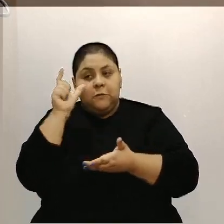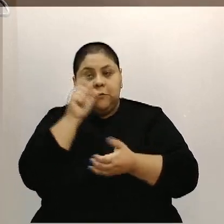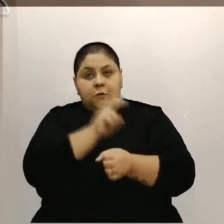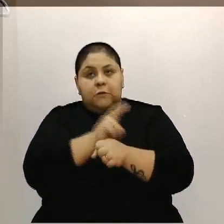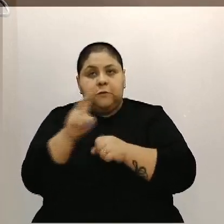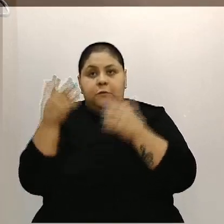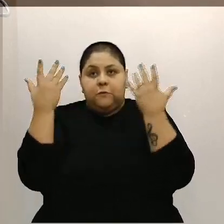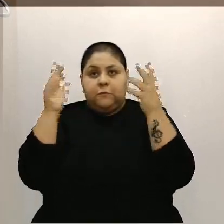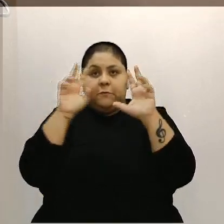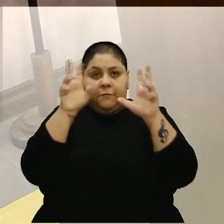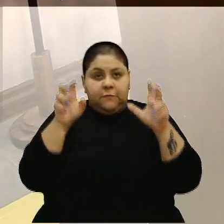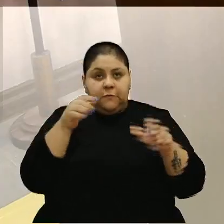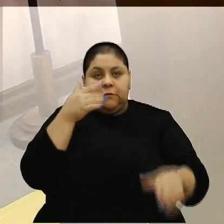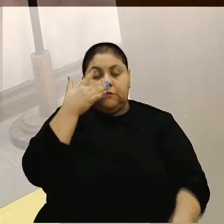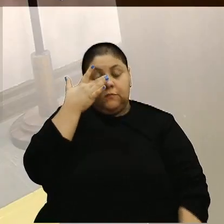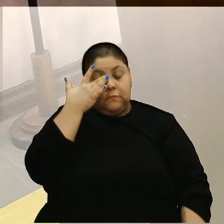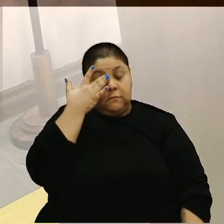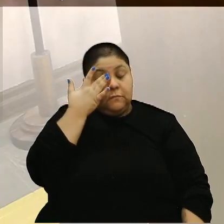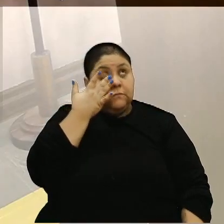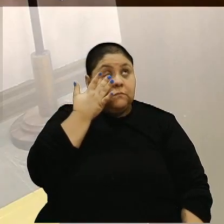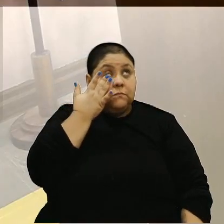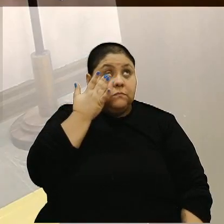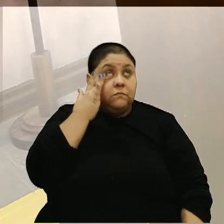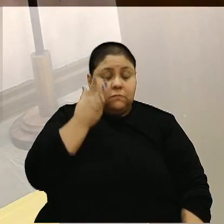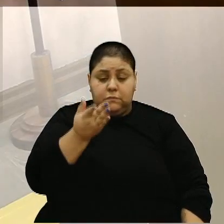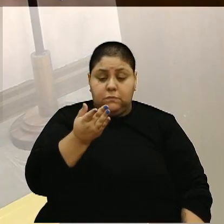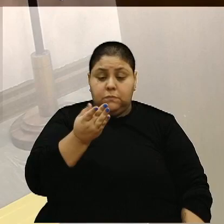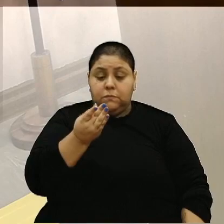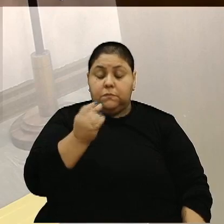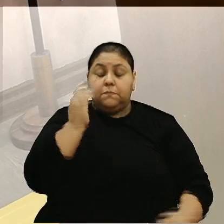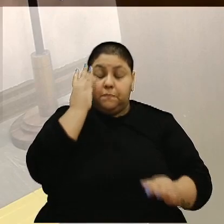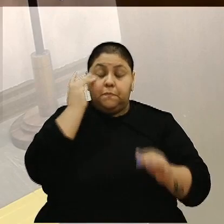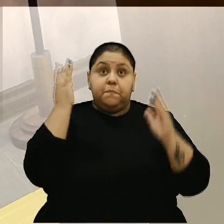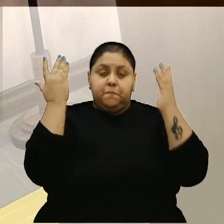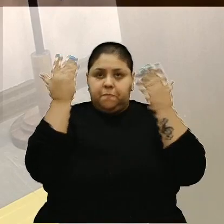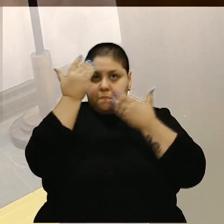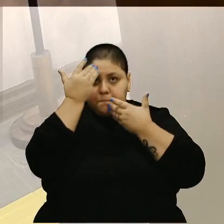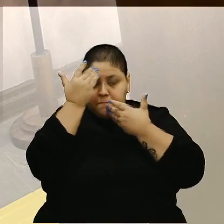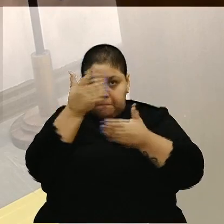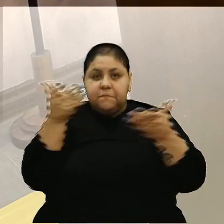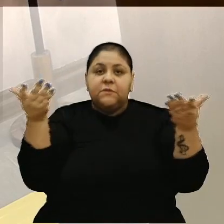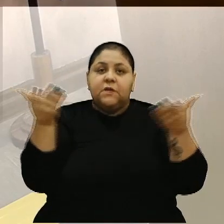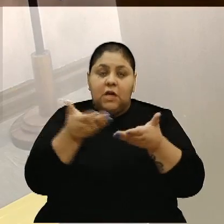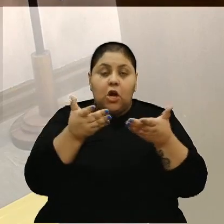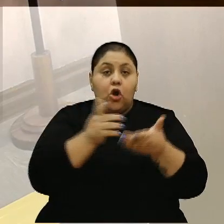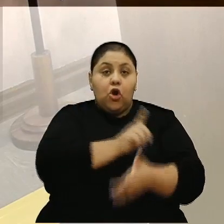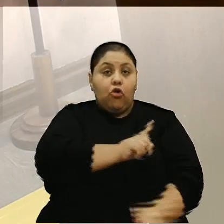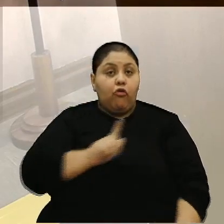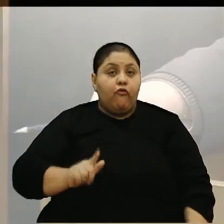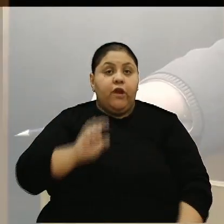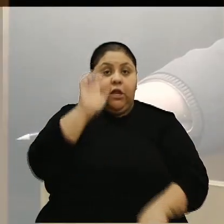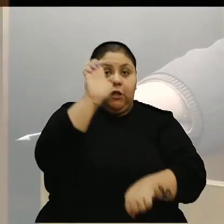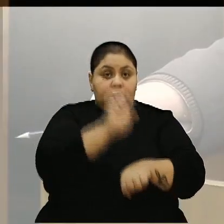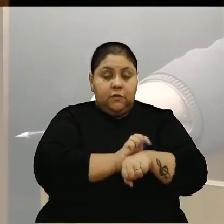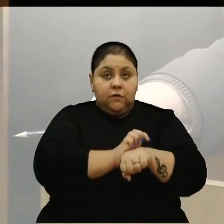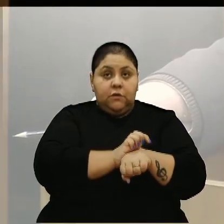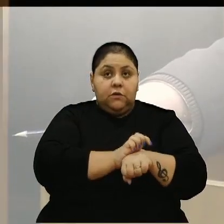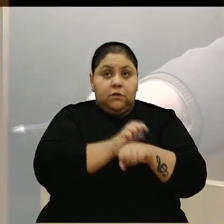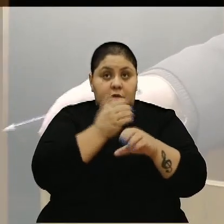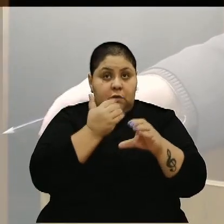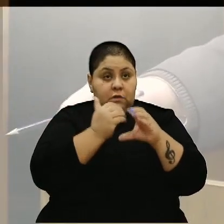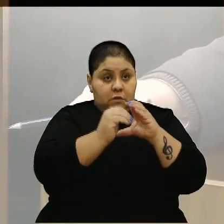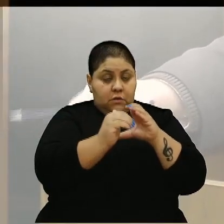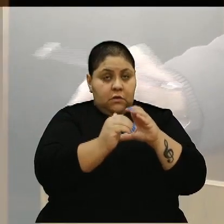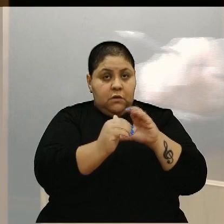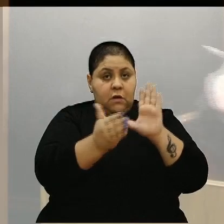Parabéns pelo tema. Sim, obrigado, vereador Cadório. Então, a bola vai passar para o governador do estado, né? A gente vai passar essa